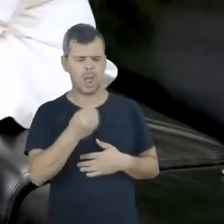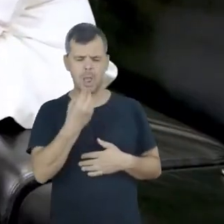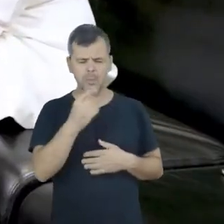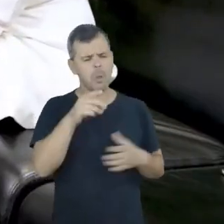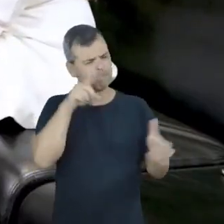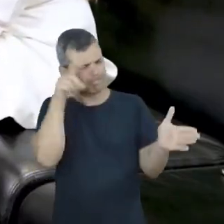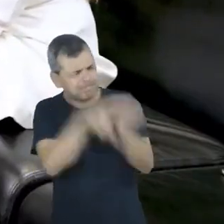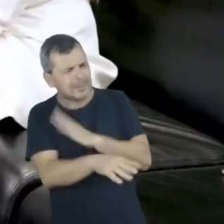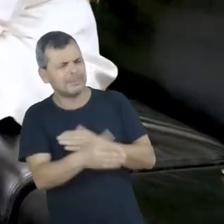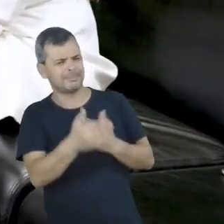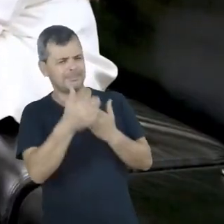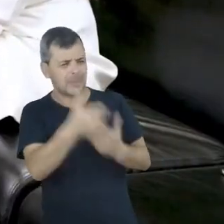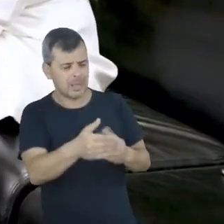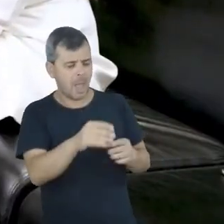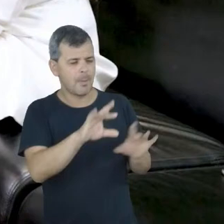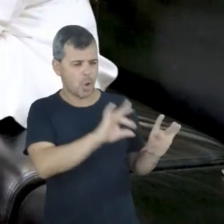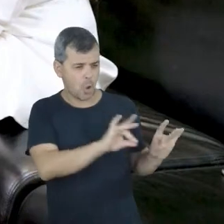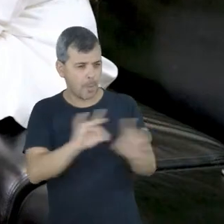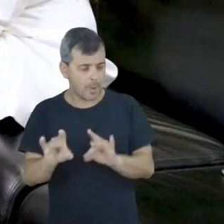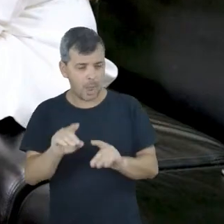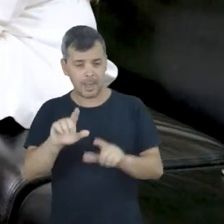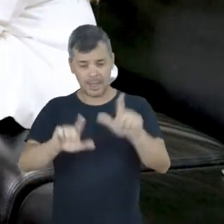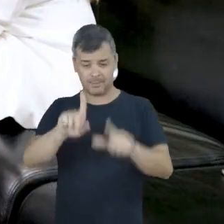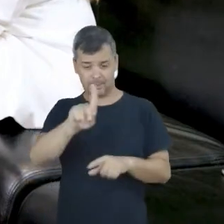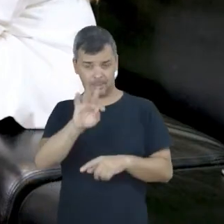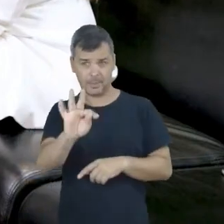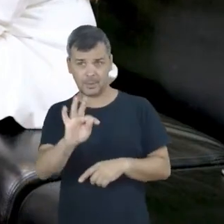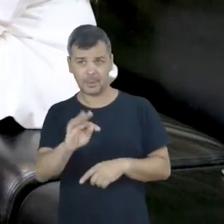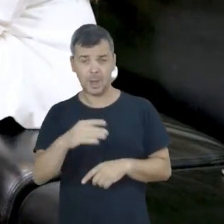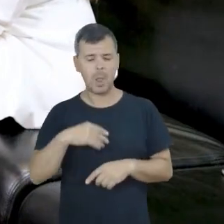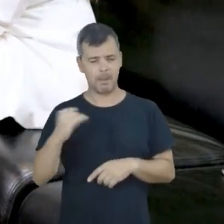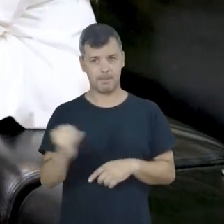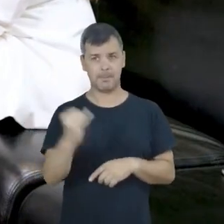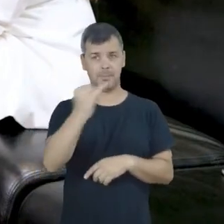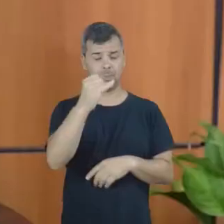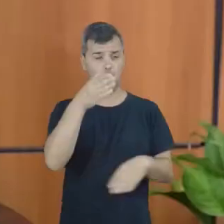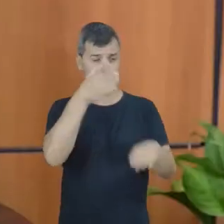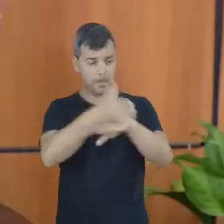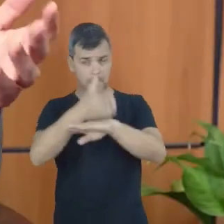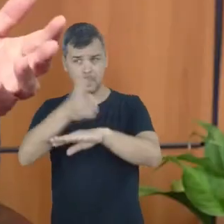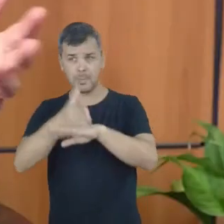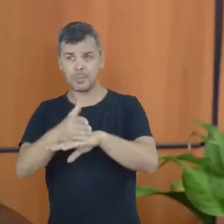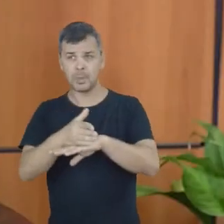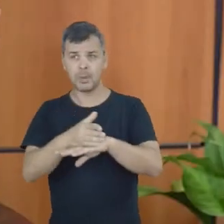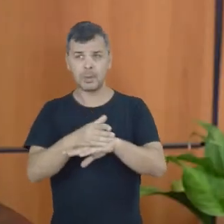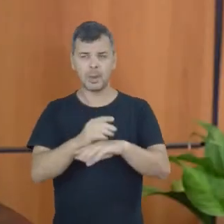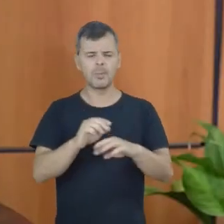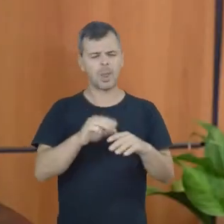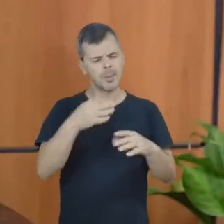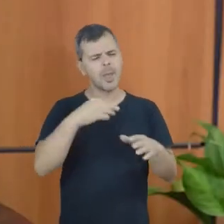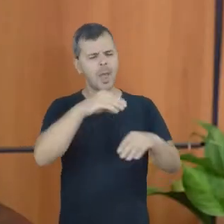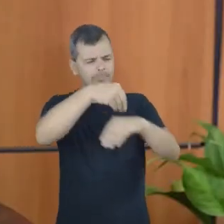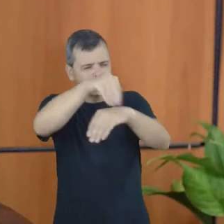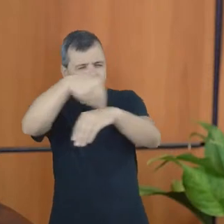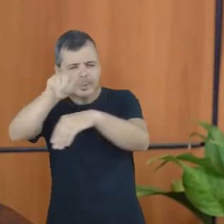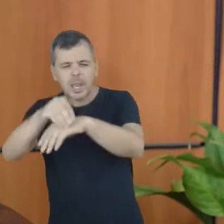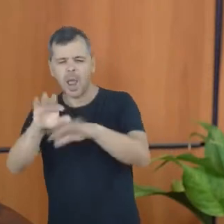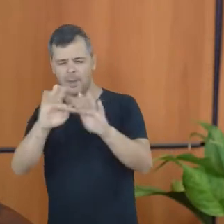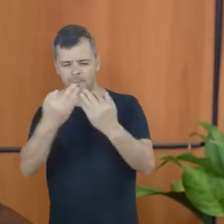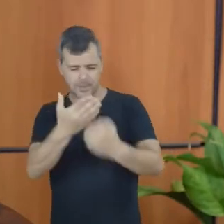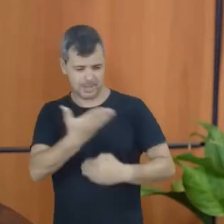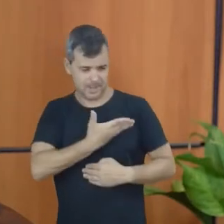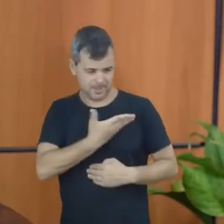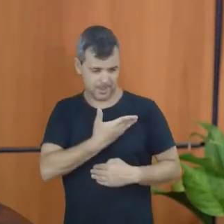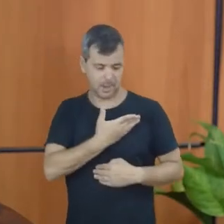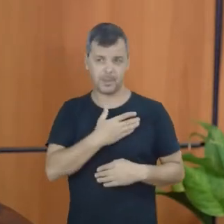obrigado pela pergunta e pela audiência da TV PT, fundamental a tua participação. Recomende para a família, para os amigos aí,